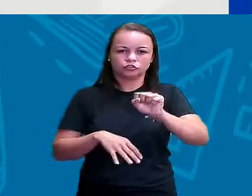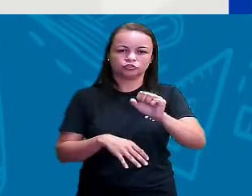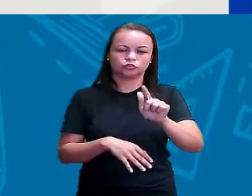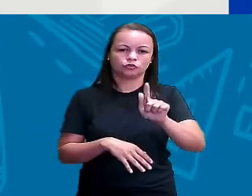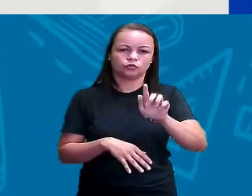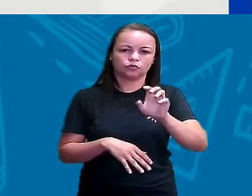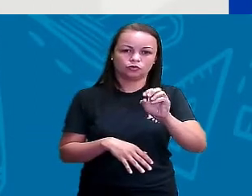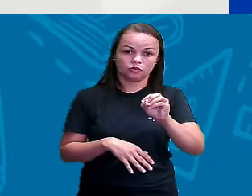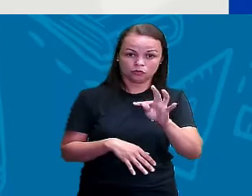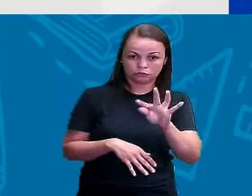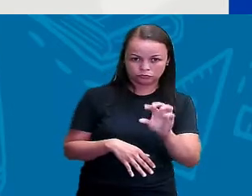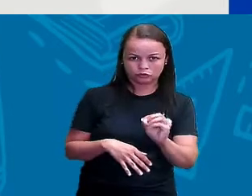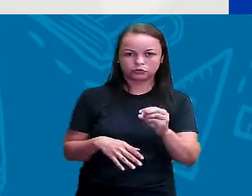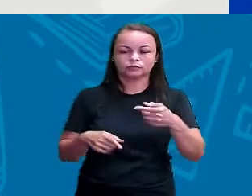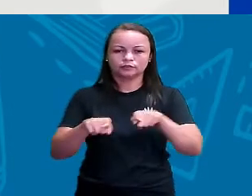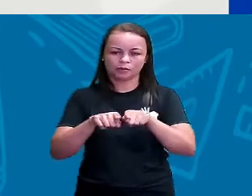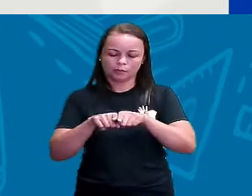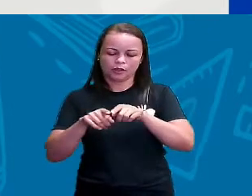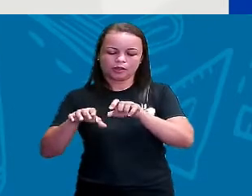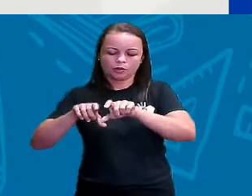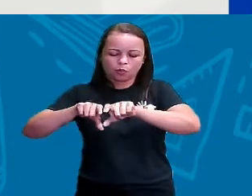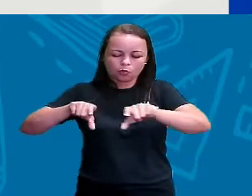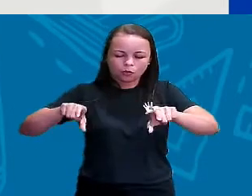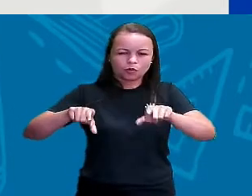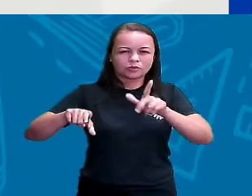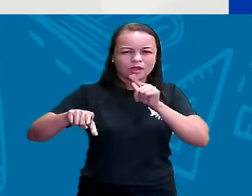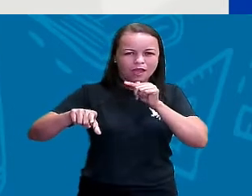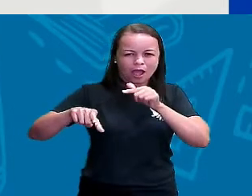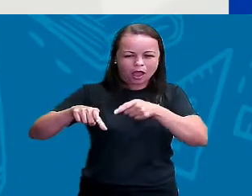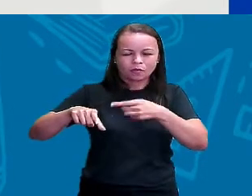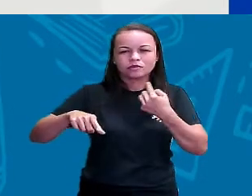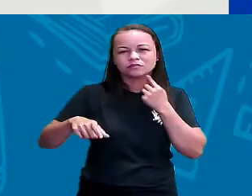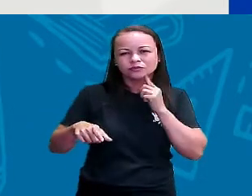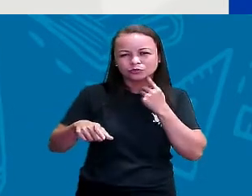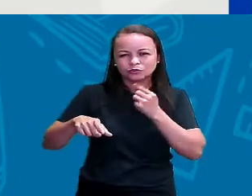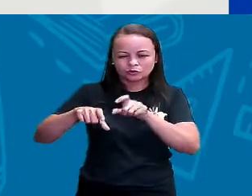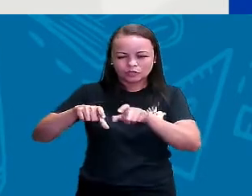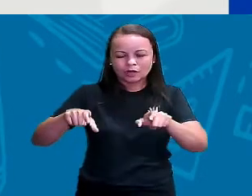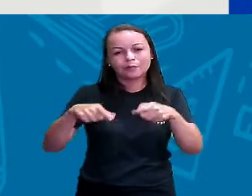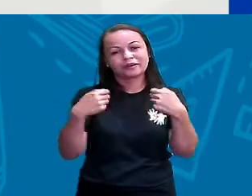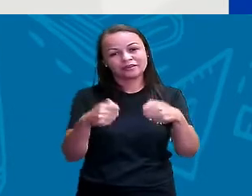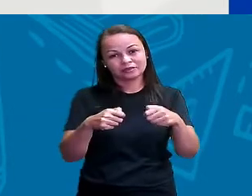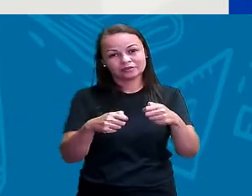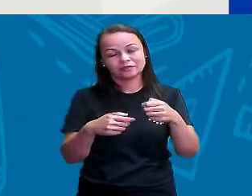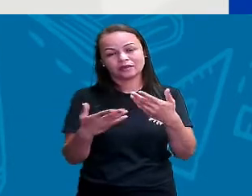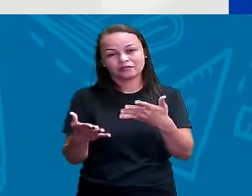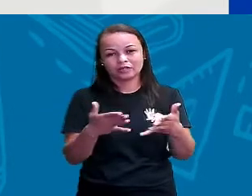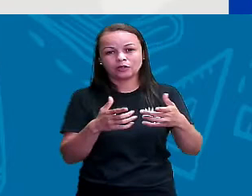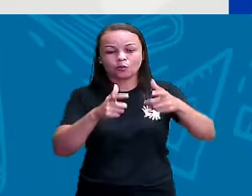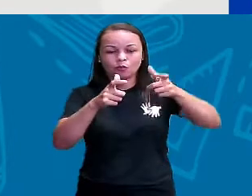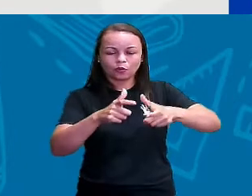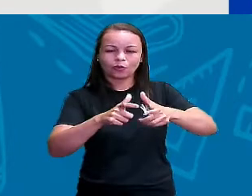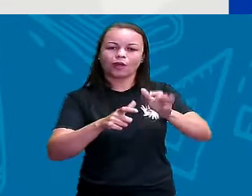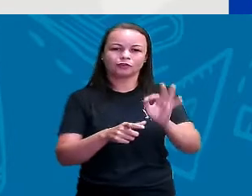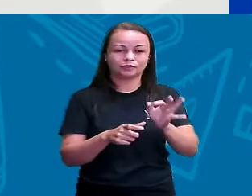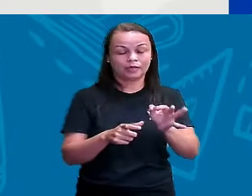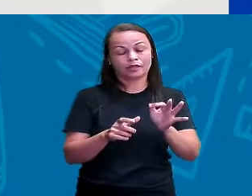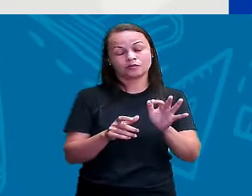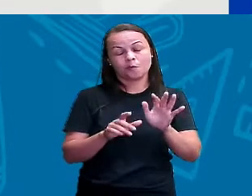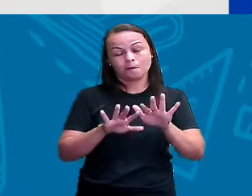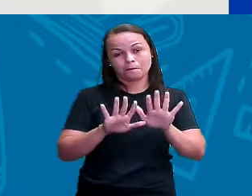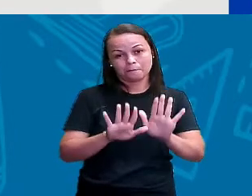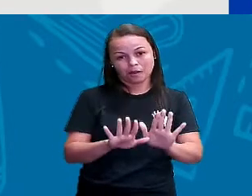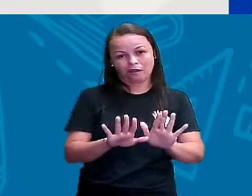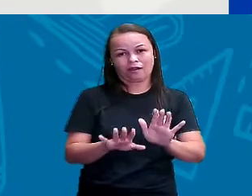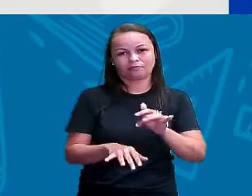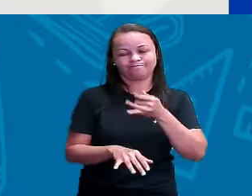estação de tratamento para depois ele ter como destino final o meio ambiente, mas por muitas vezes, infelizmente, todo esse